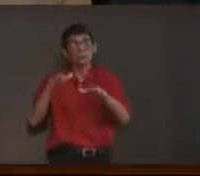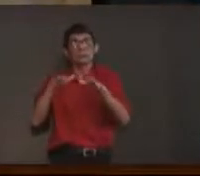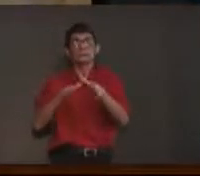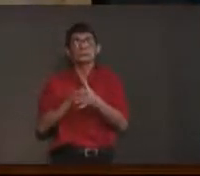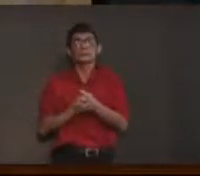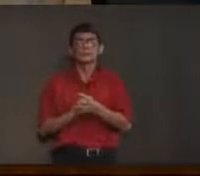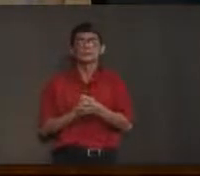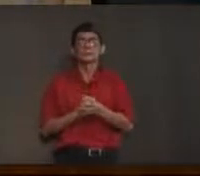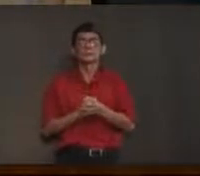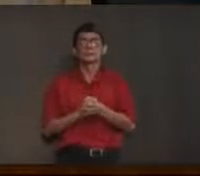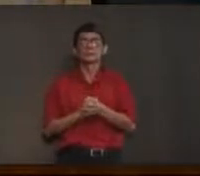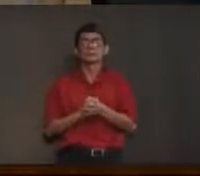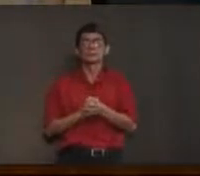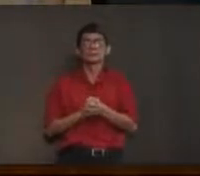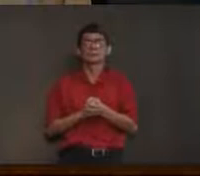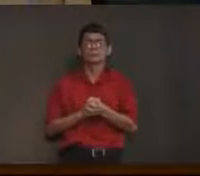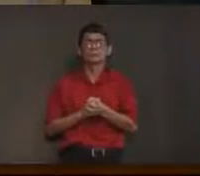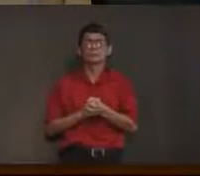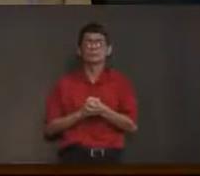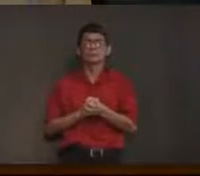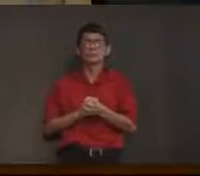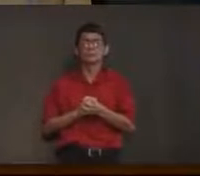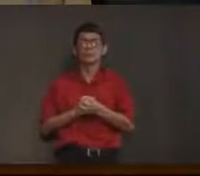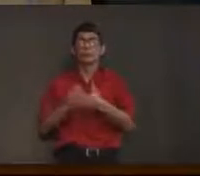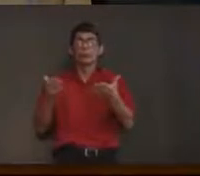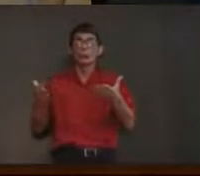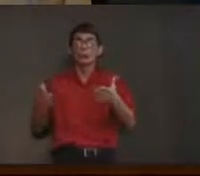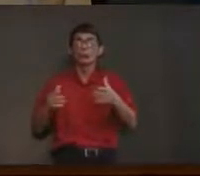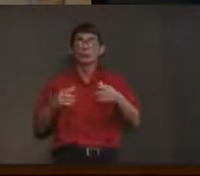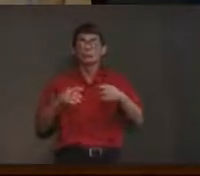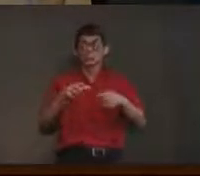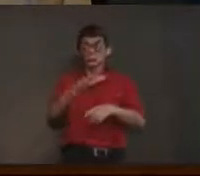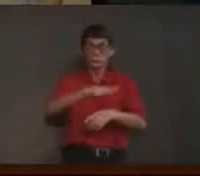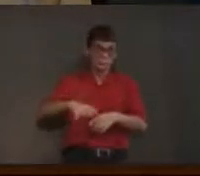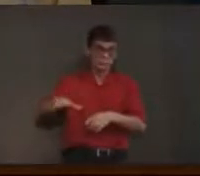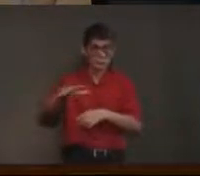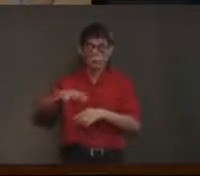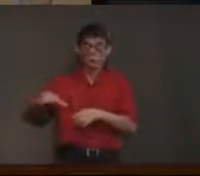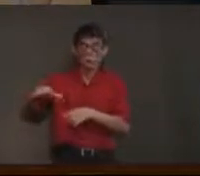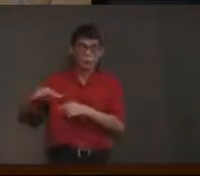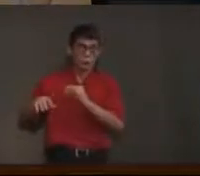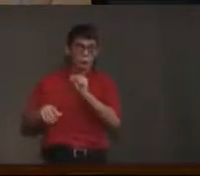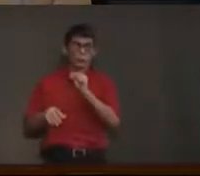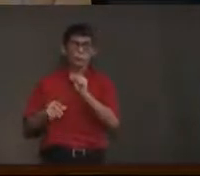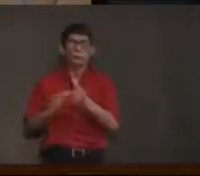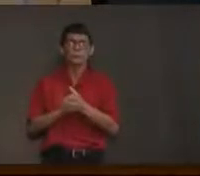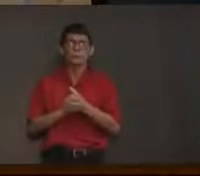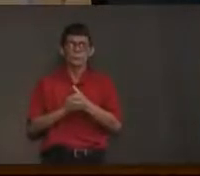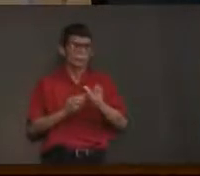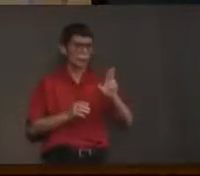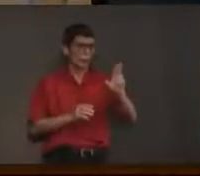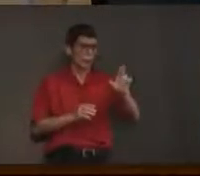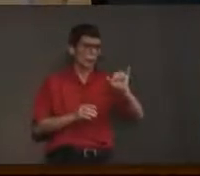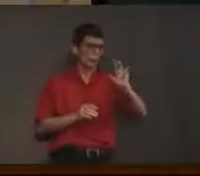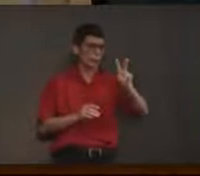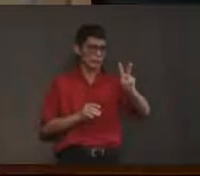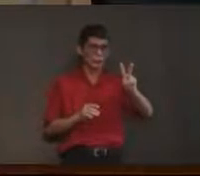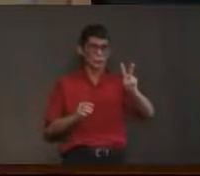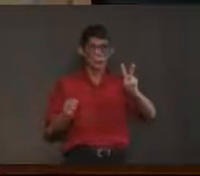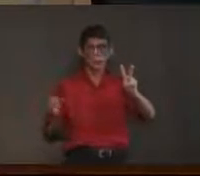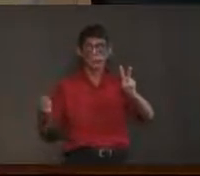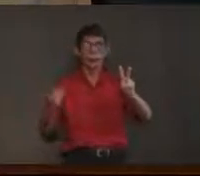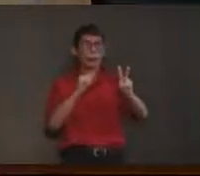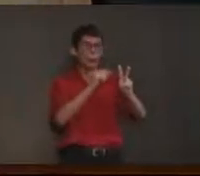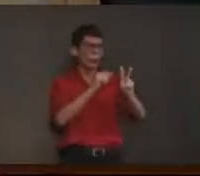é bom em termos dos espaços O que que você precisa Quando você vai integrar por exemplo ver a gente